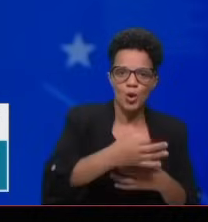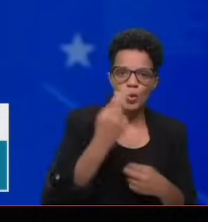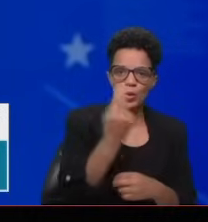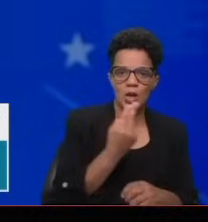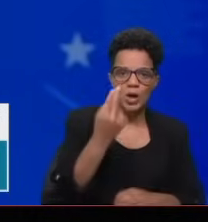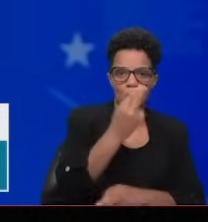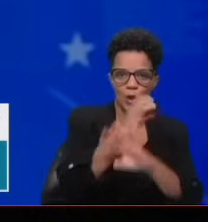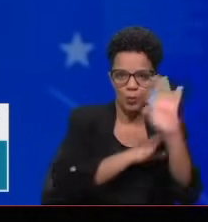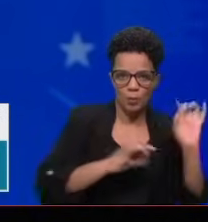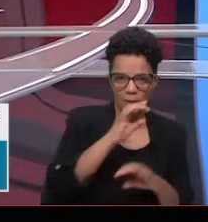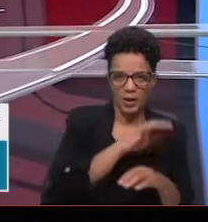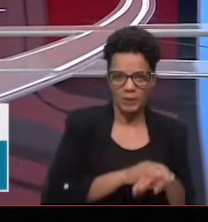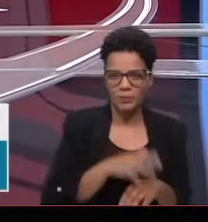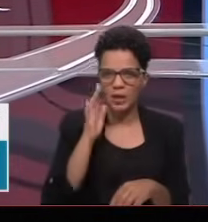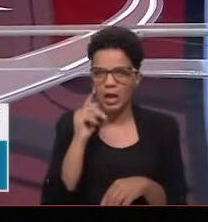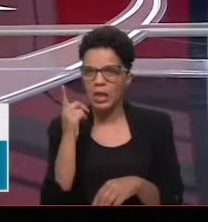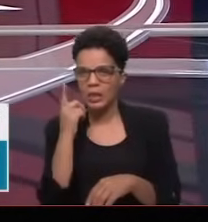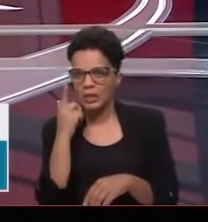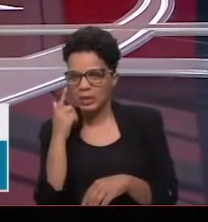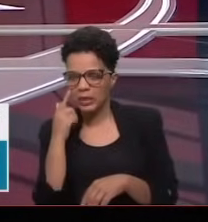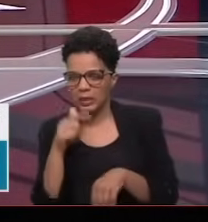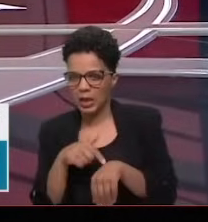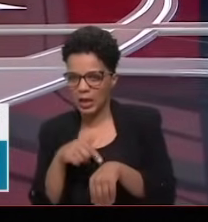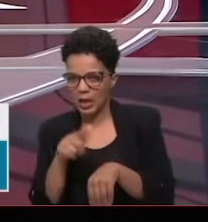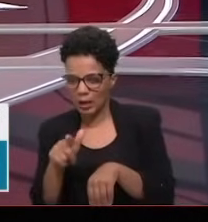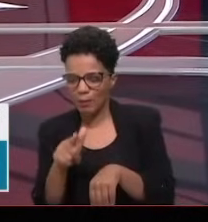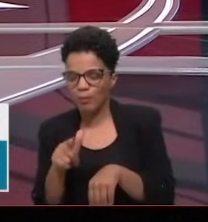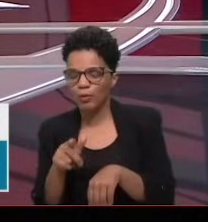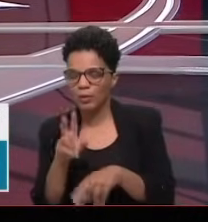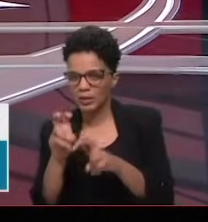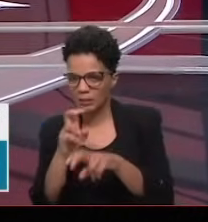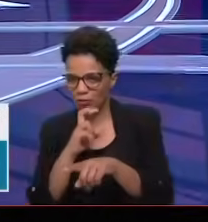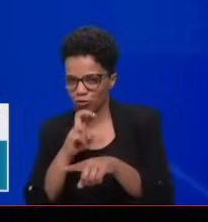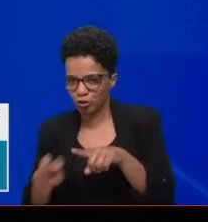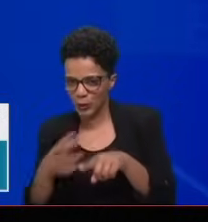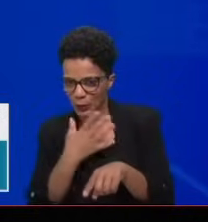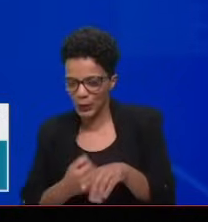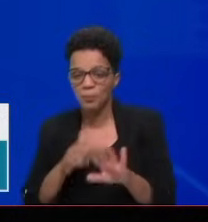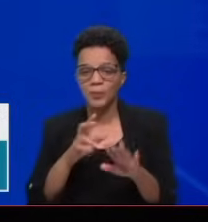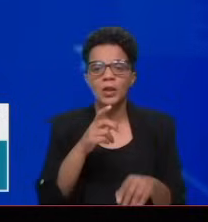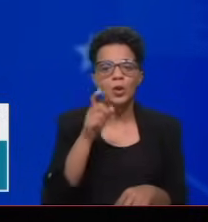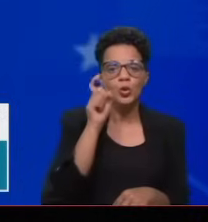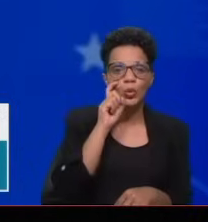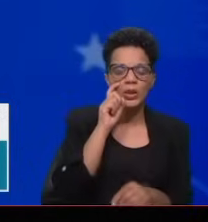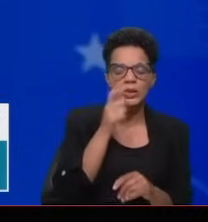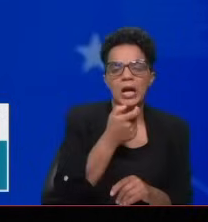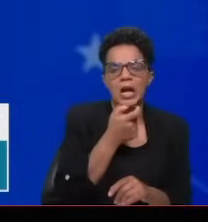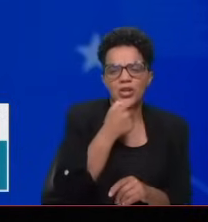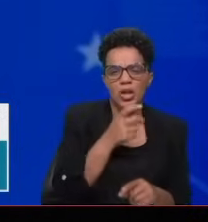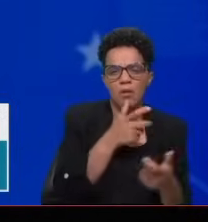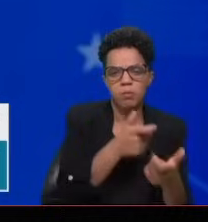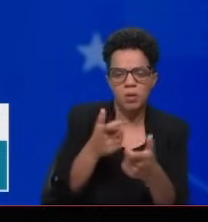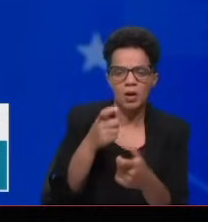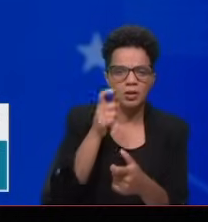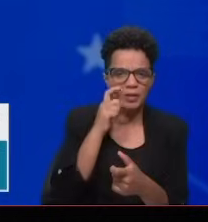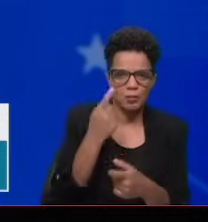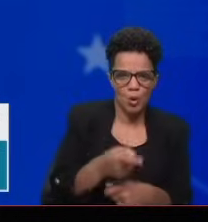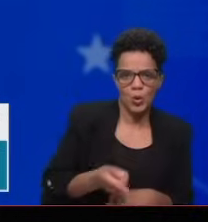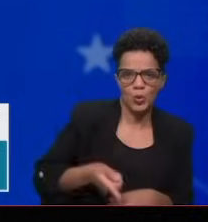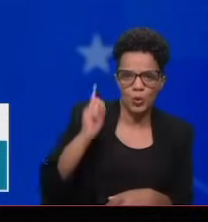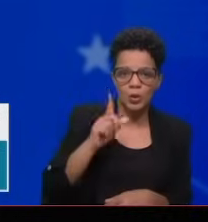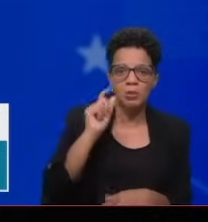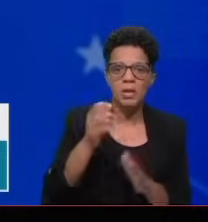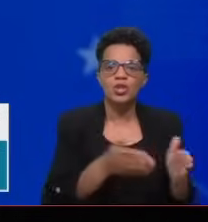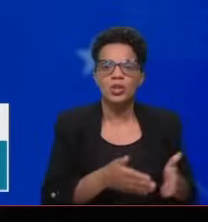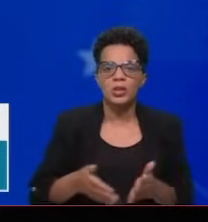isto isto vou tentar aa a ter tempo para a questão energética sim mas falando da segurança a segurança não é só questão de armas não é só questão de defesa é também uma questão